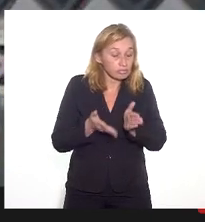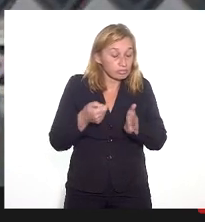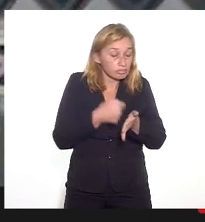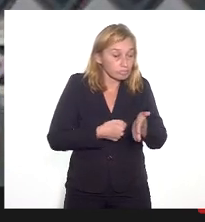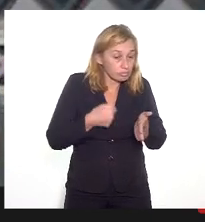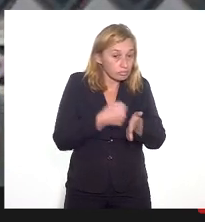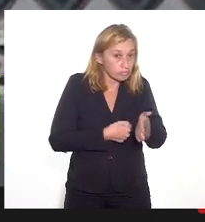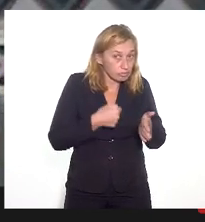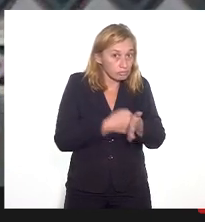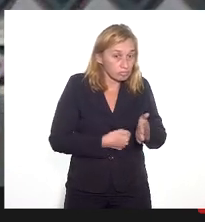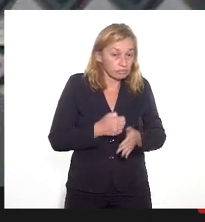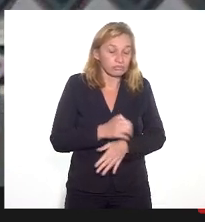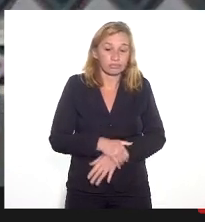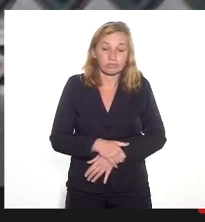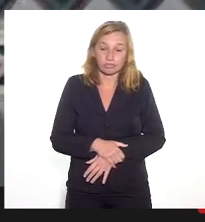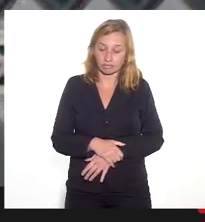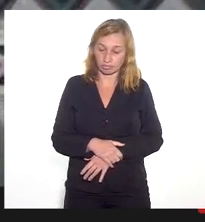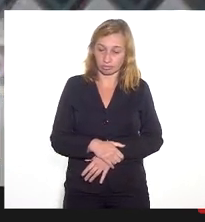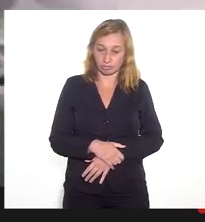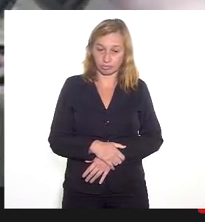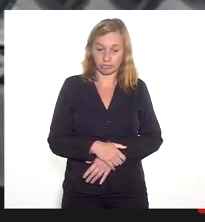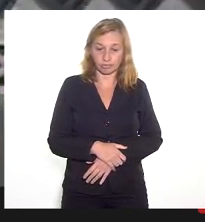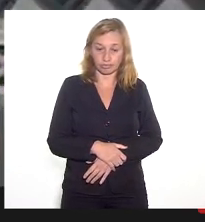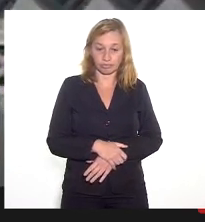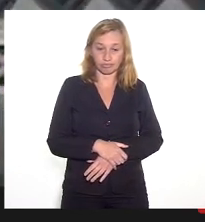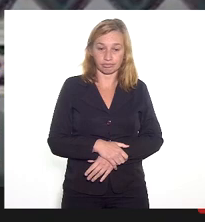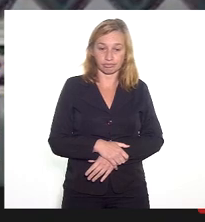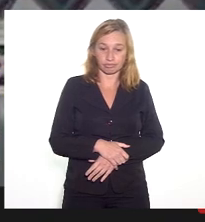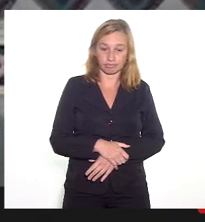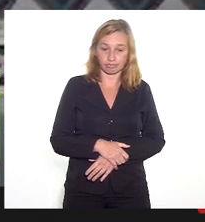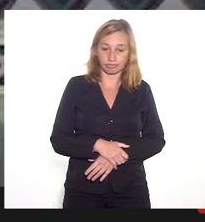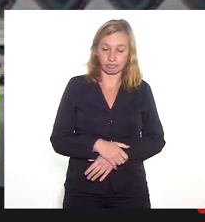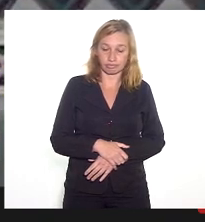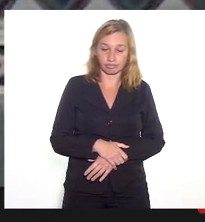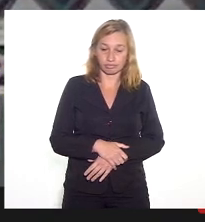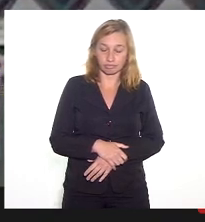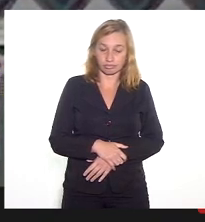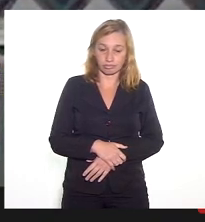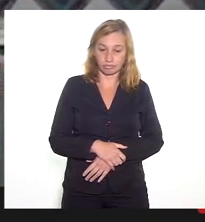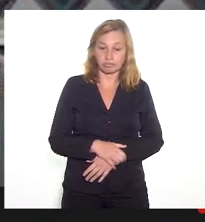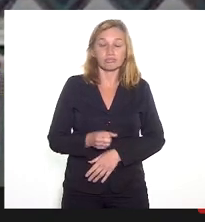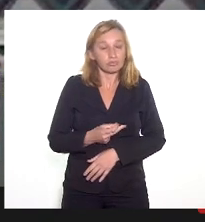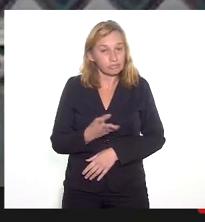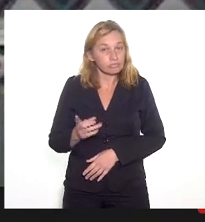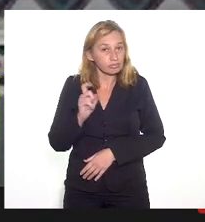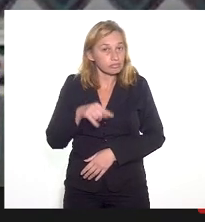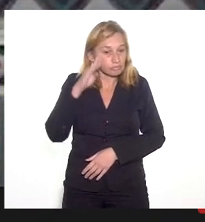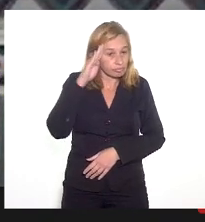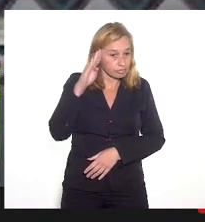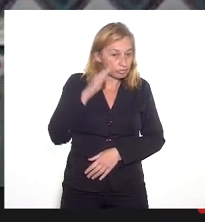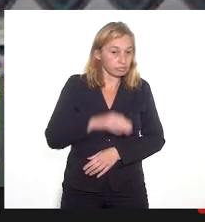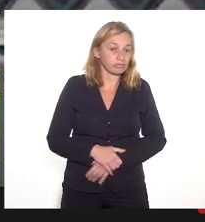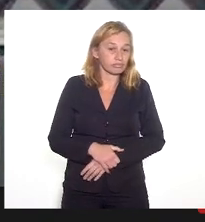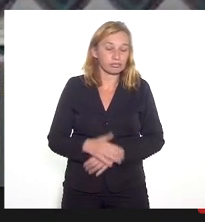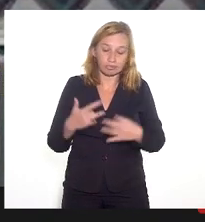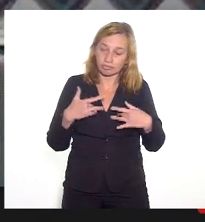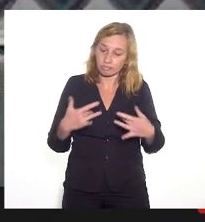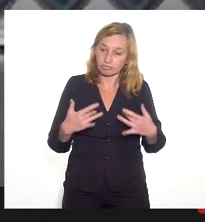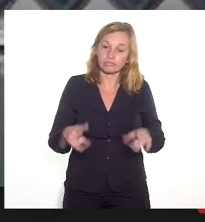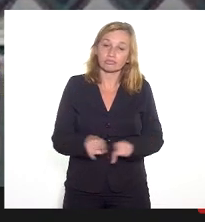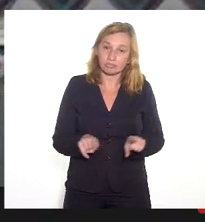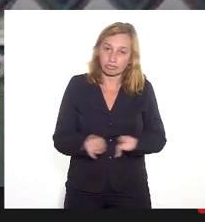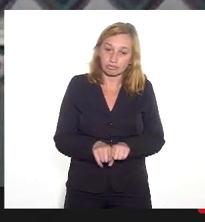luta, que veem essa arma potente, sem trocadilho, né, nesse momento. E o quanto isso é fundamental. A gente se solidariza